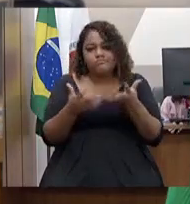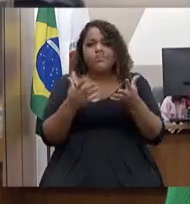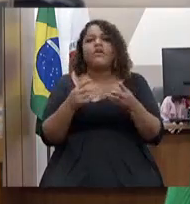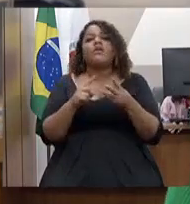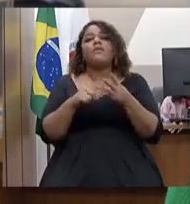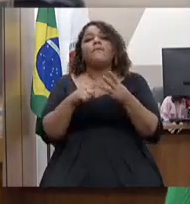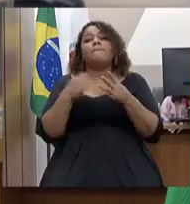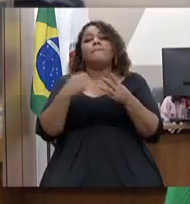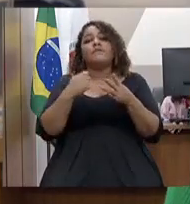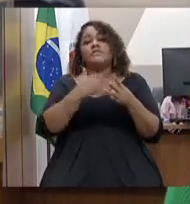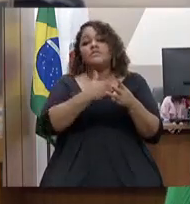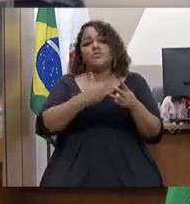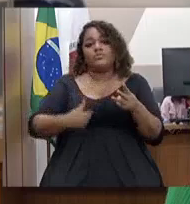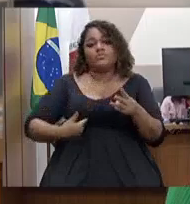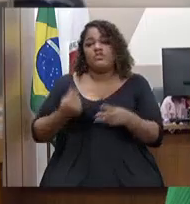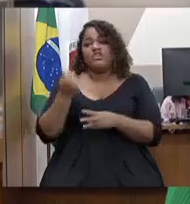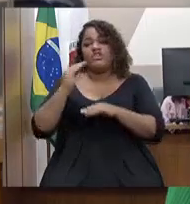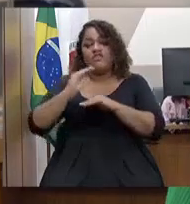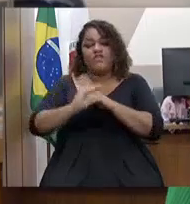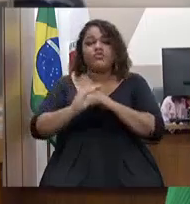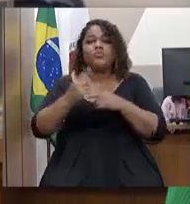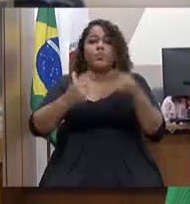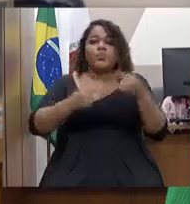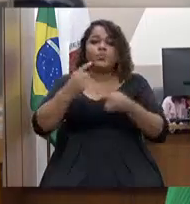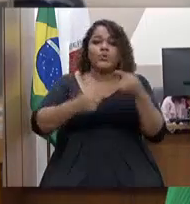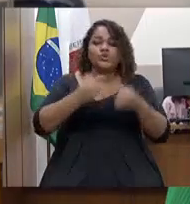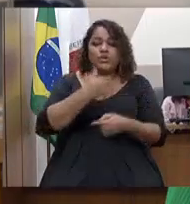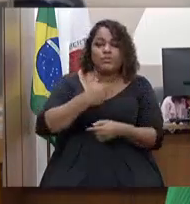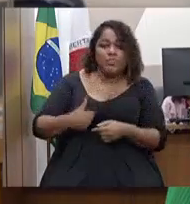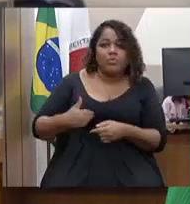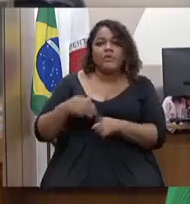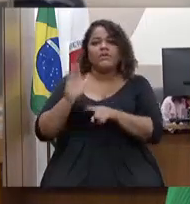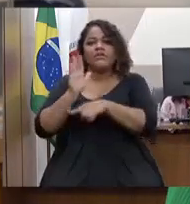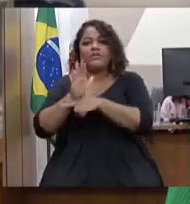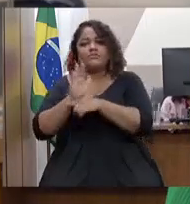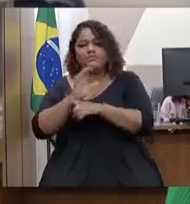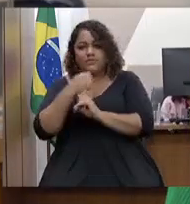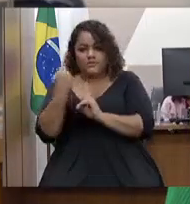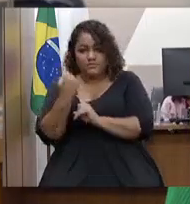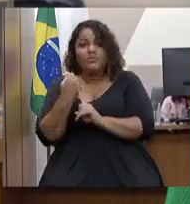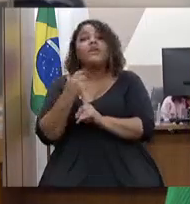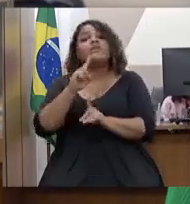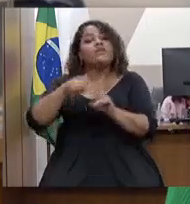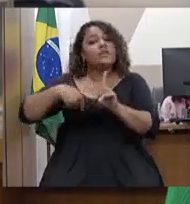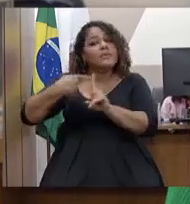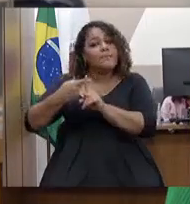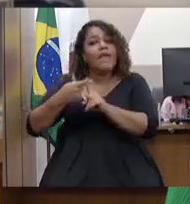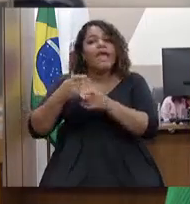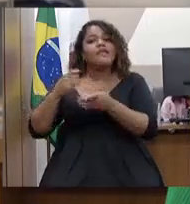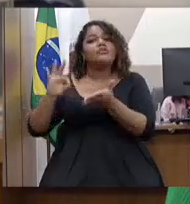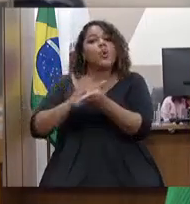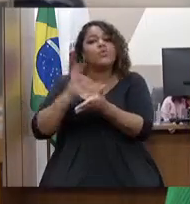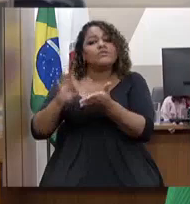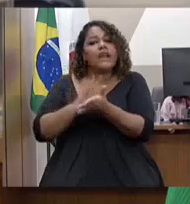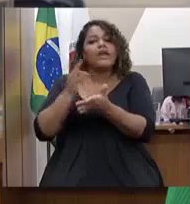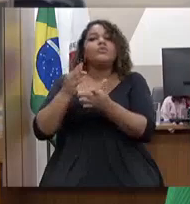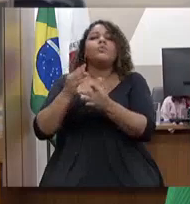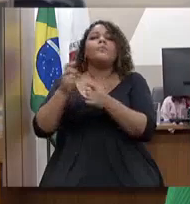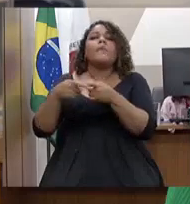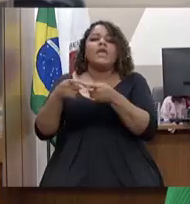inclusive de mais médicos peritos no INSS precisamos principalmente